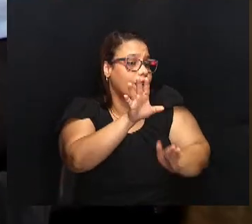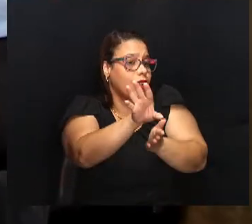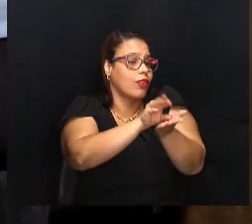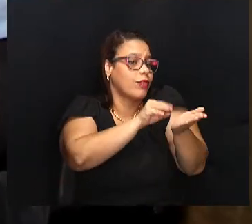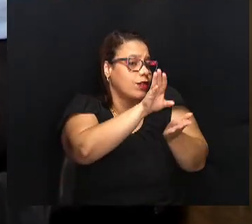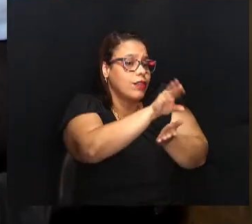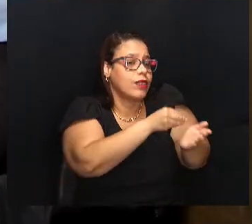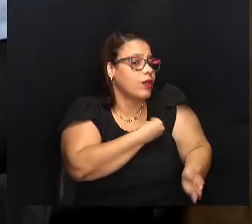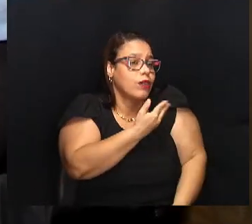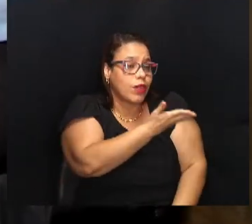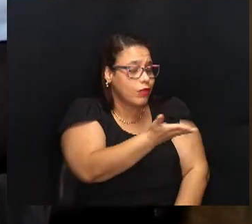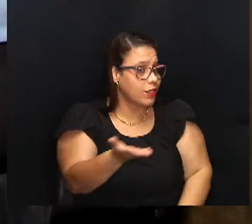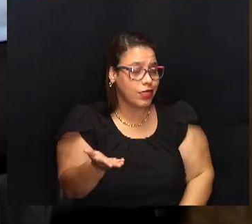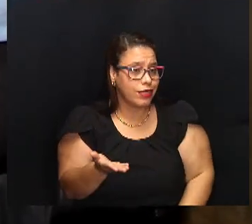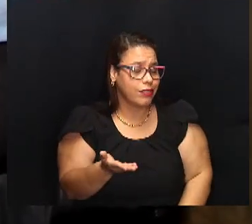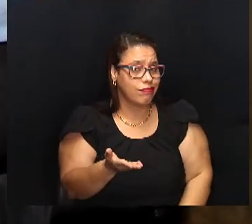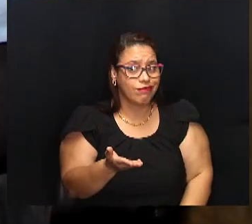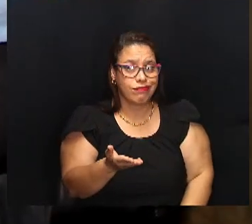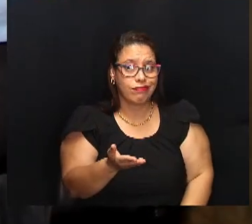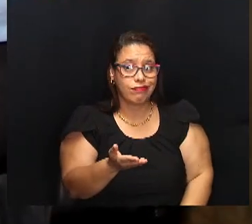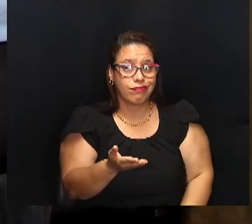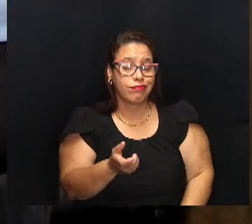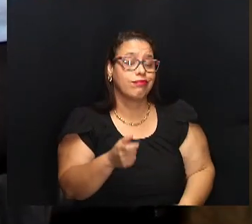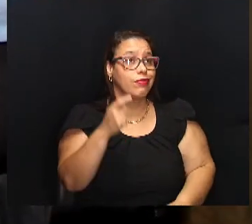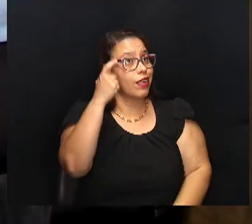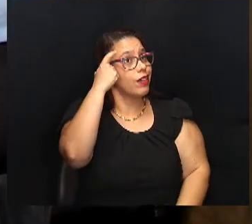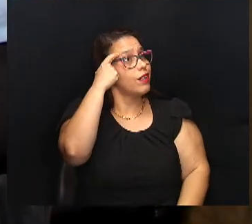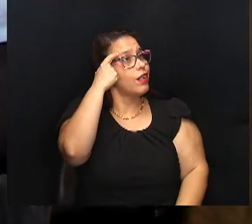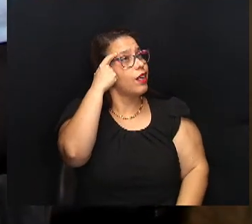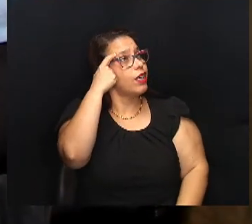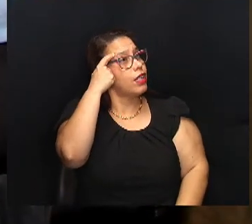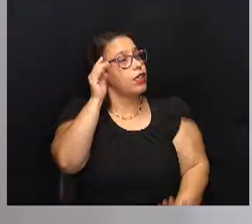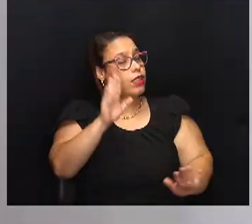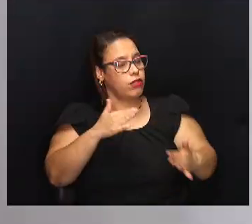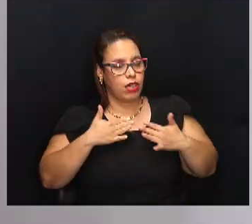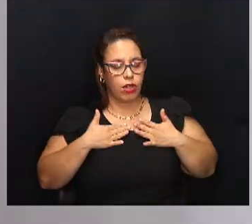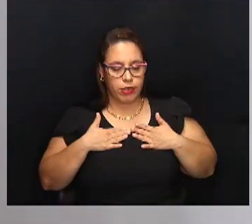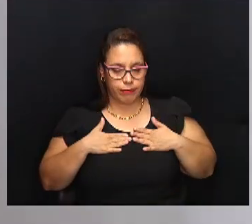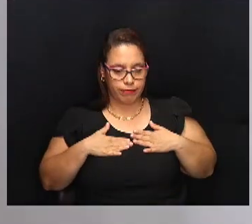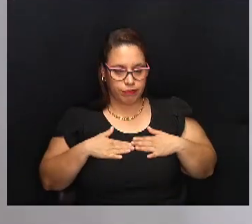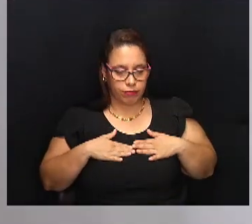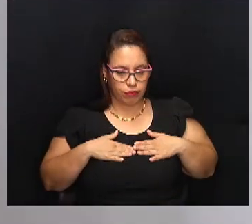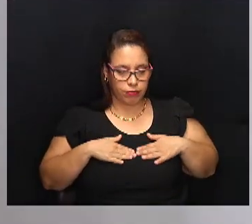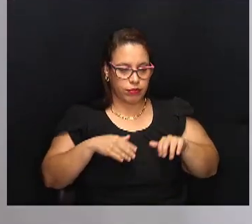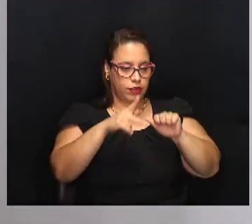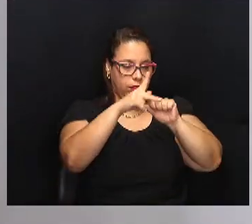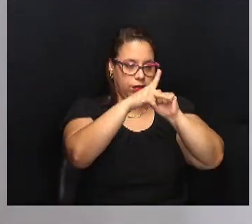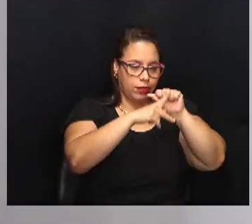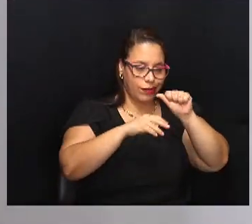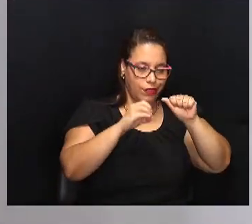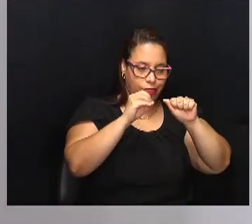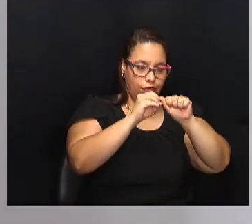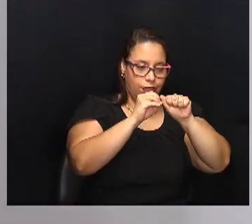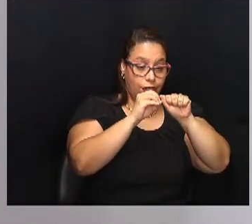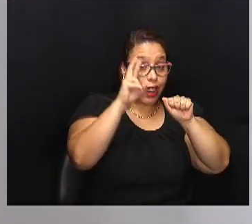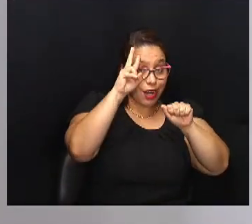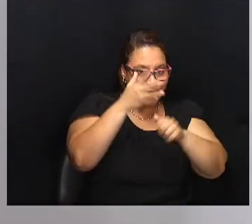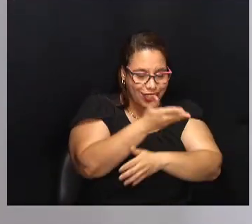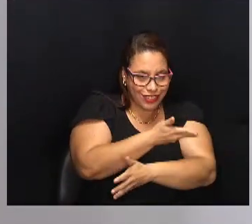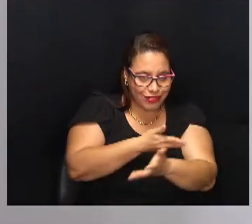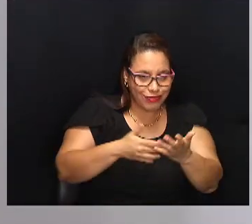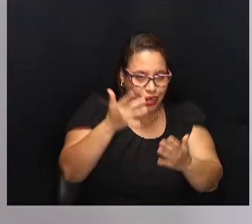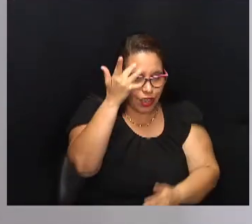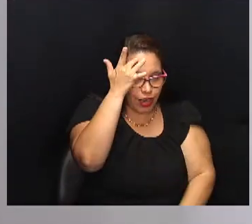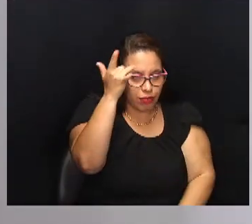exemplo de vida para vocês. Sim. Então vocês têm que pensar assim, antes de fazer qualquer coisa, eu carrego um projeto, falo para eles, mas lembro de vocês.